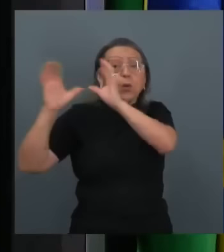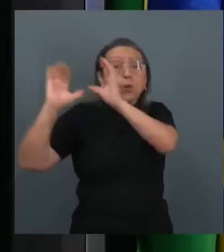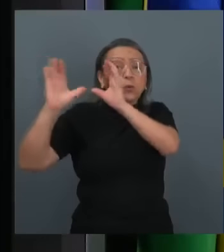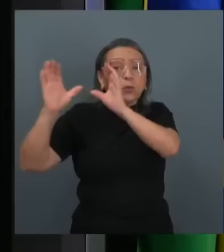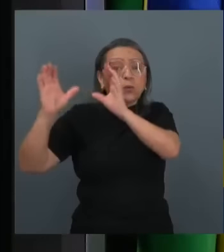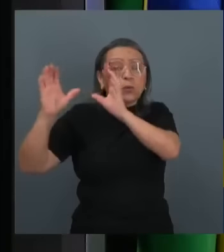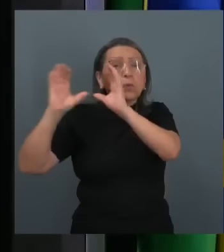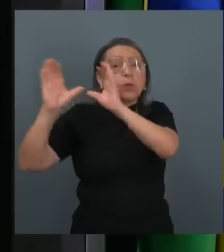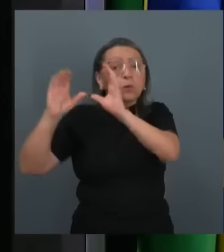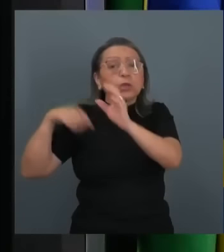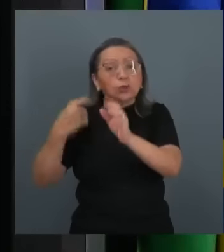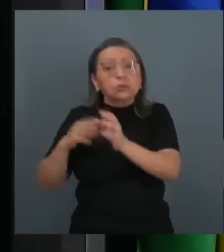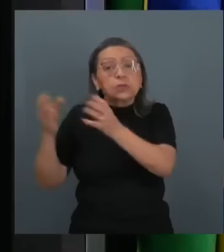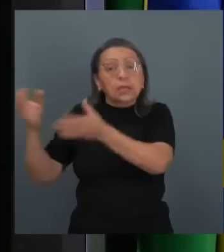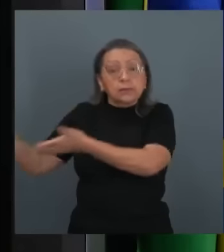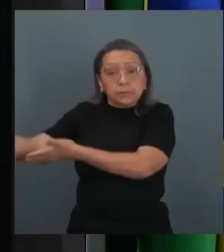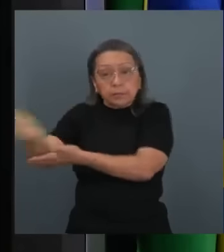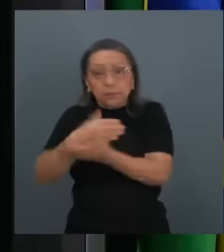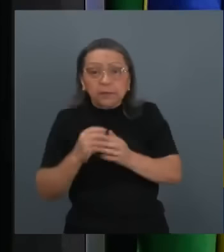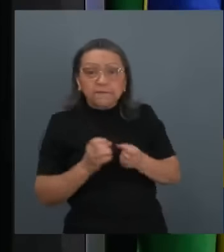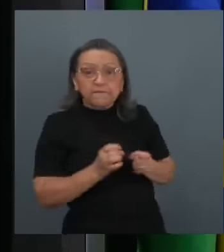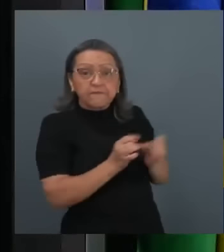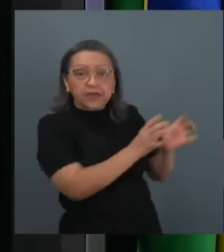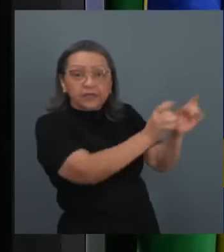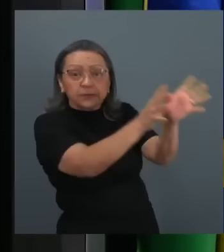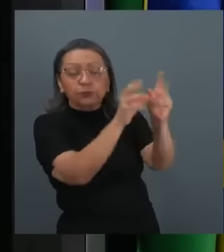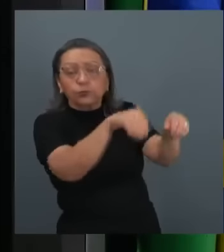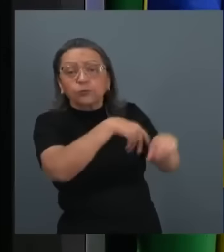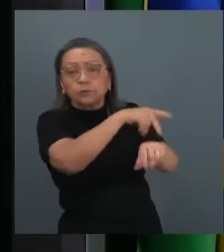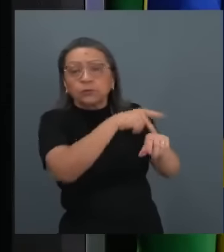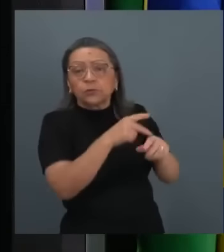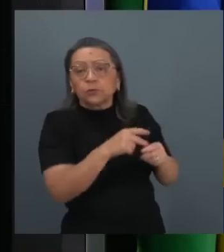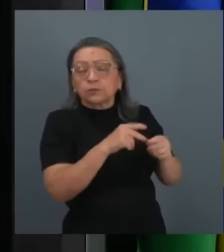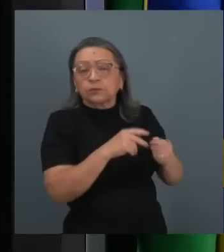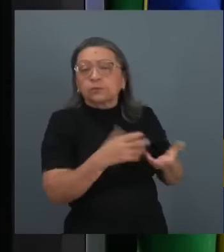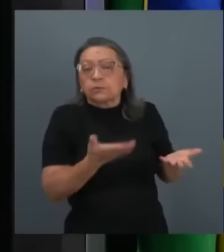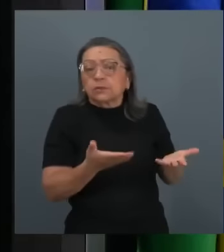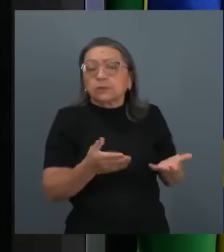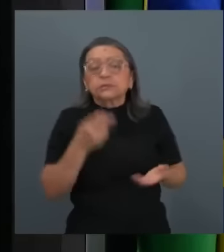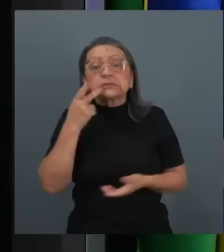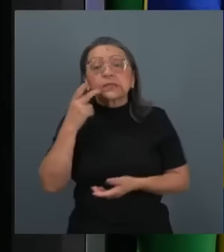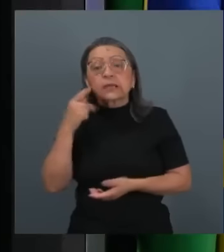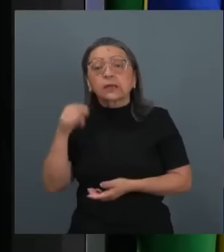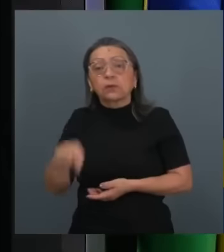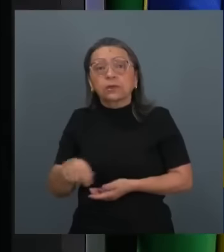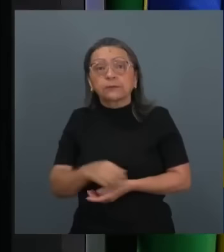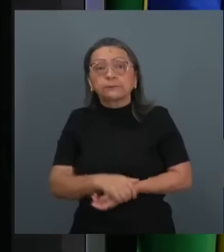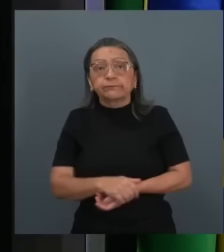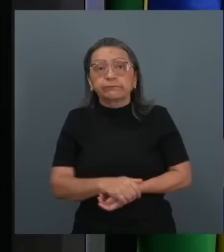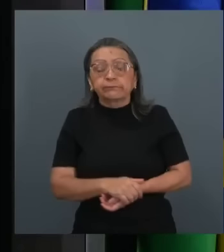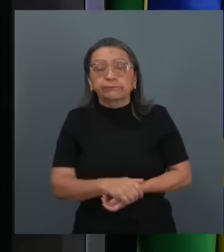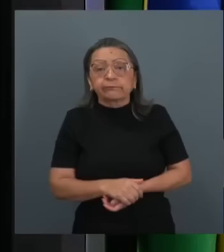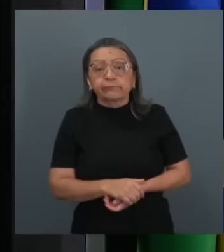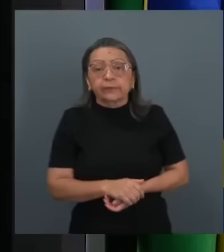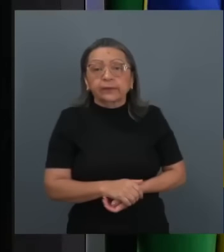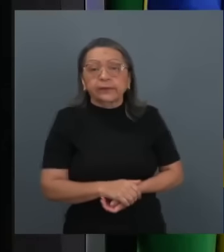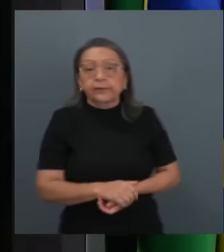para o mundo todo, de Paraipaba, no Ceará, está chegando em Fortaleza, está sendo dominada